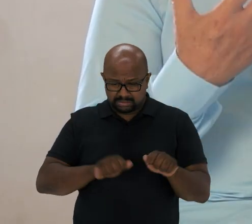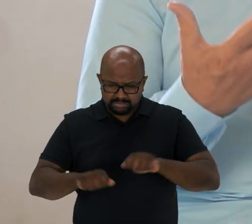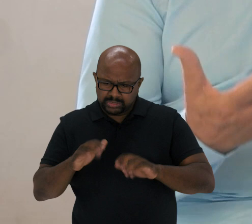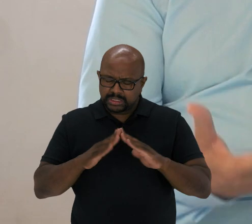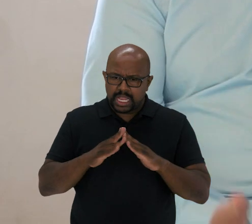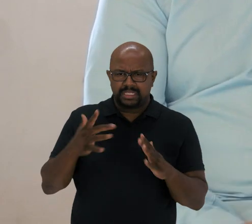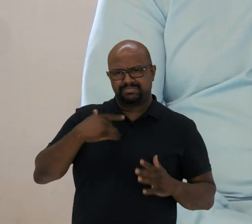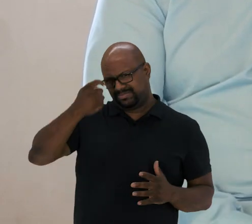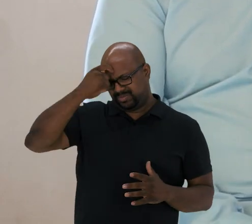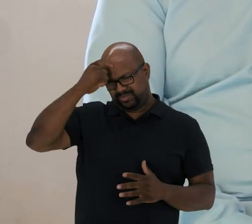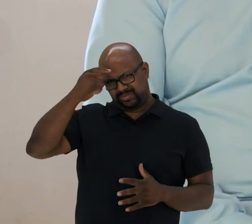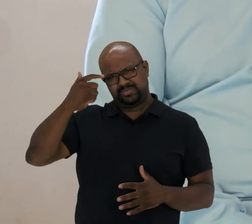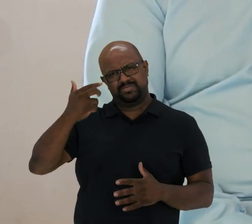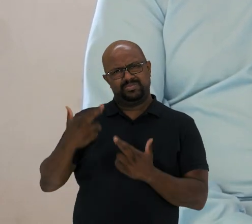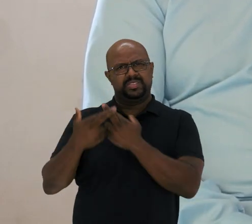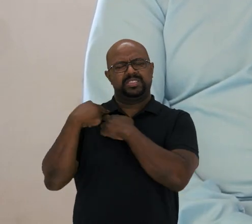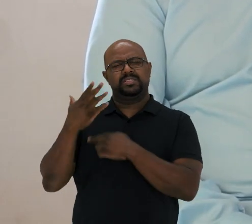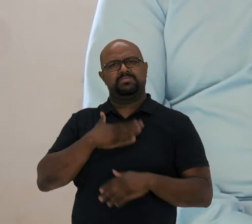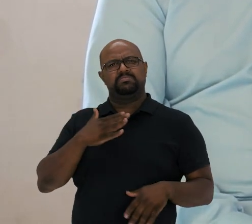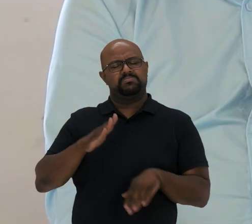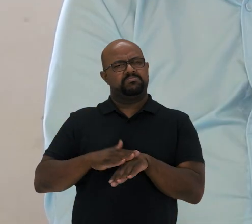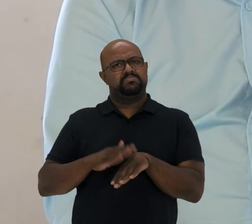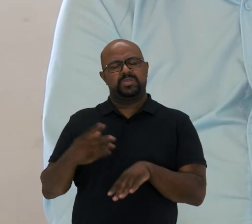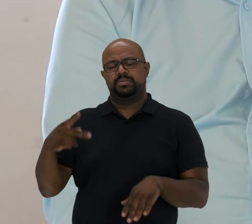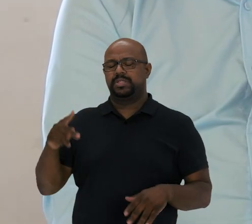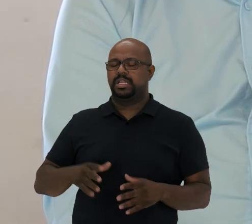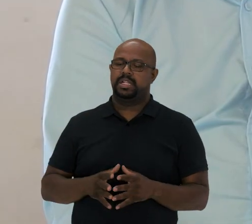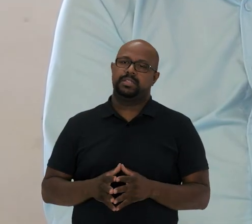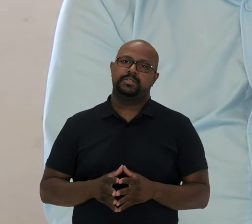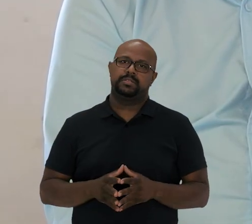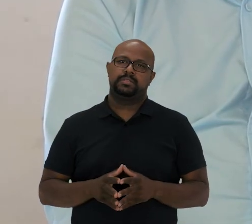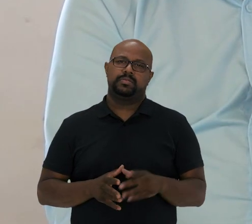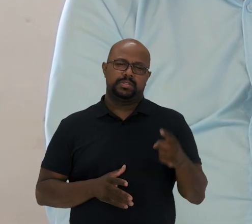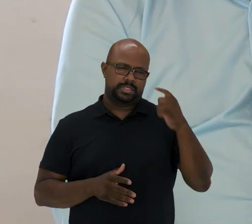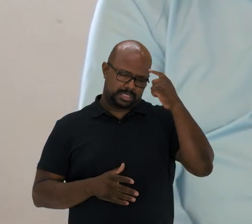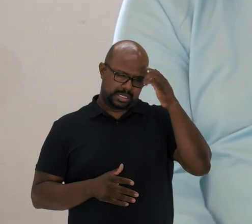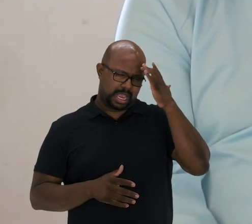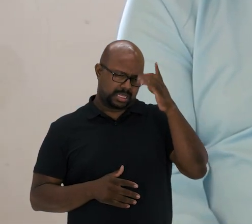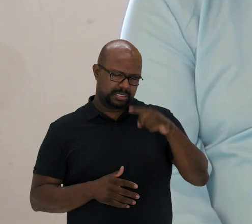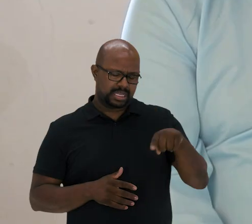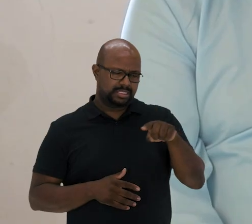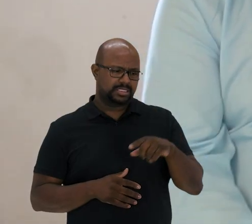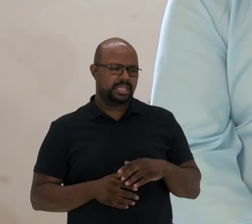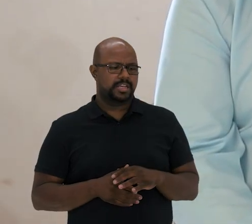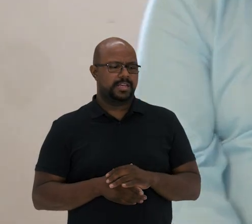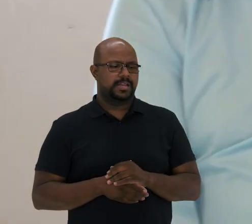casa consciente da sua responsabilidade, né? E o senhor acha que